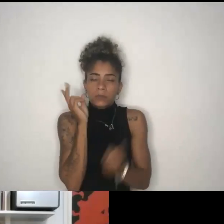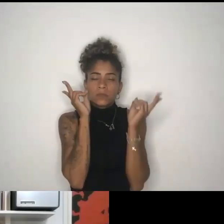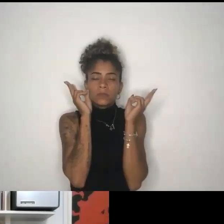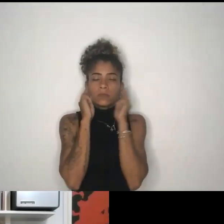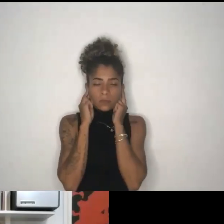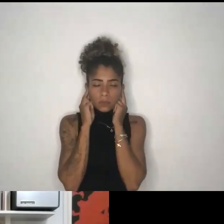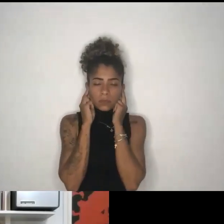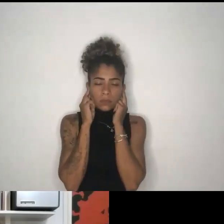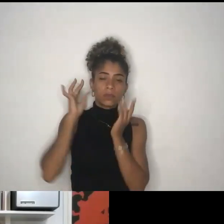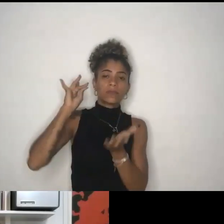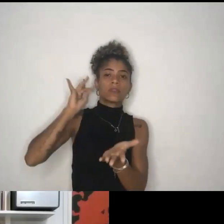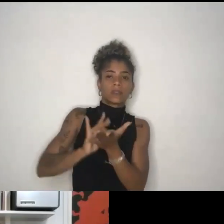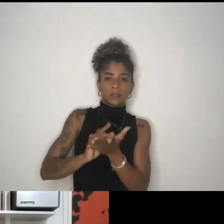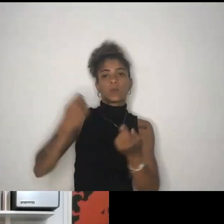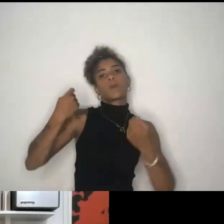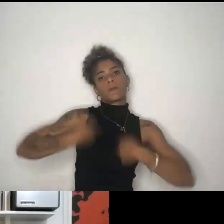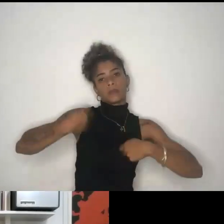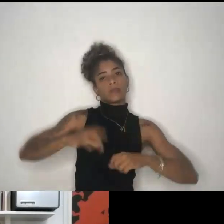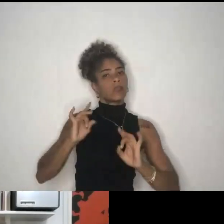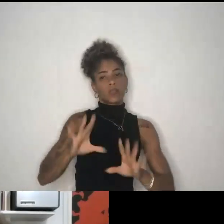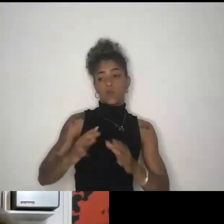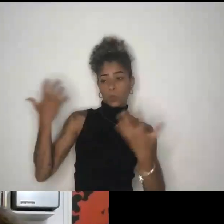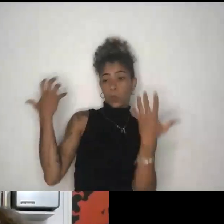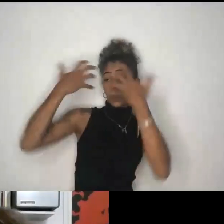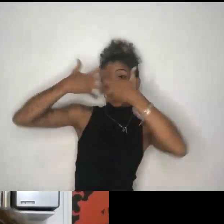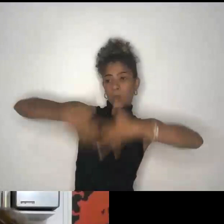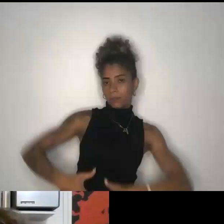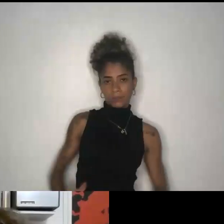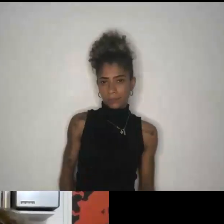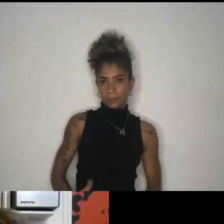senão eu não acho que eu não consigo